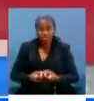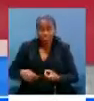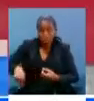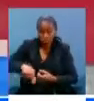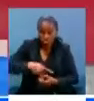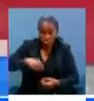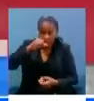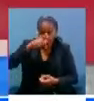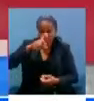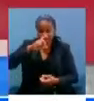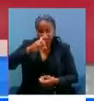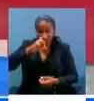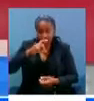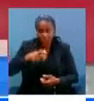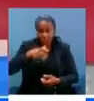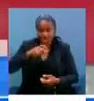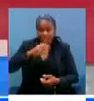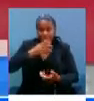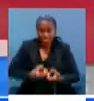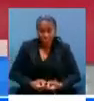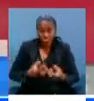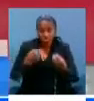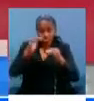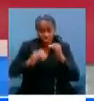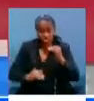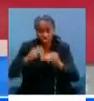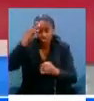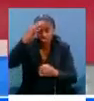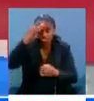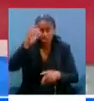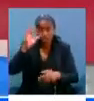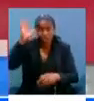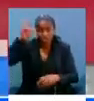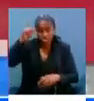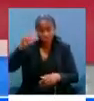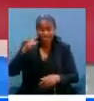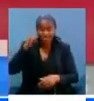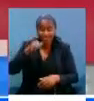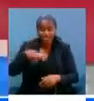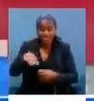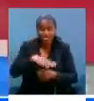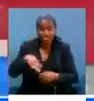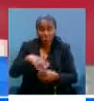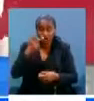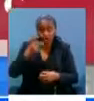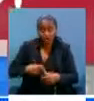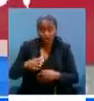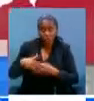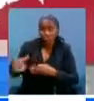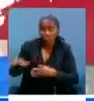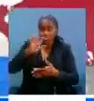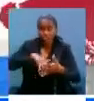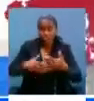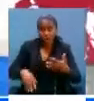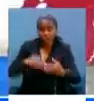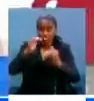estão praticamente secos e muitos já reduziram o número de animais. Para agravar a situação, a ilha ficou de fora do plano